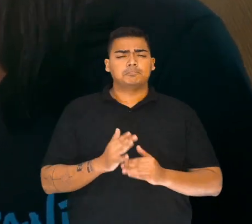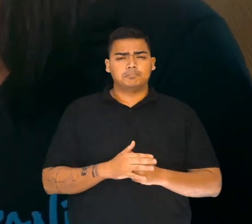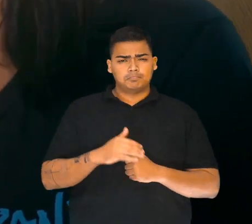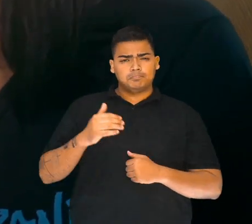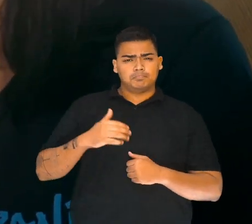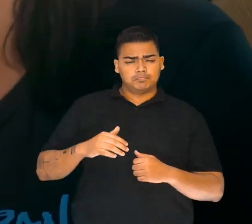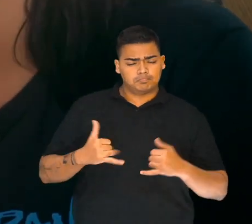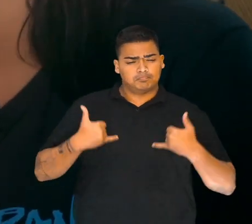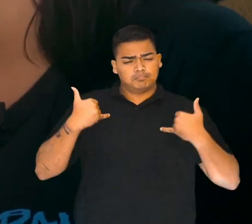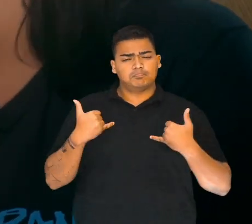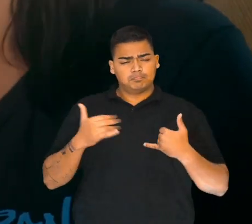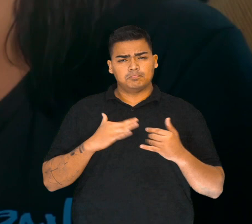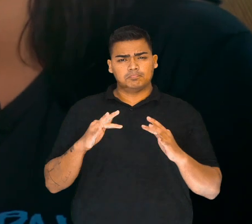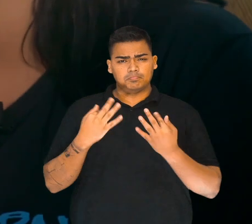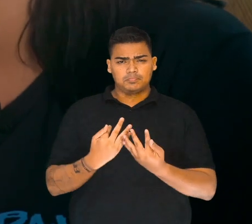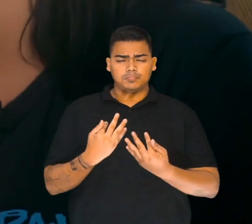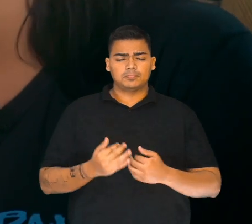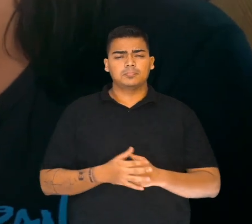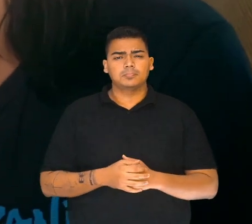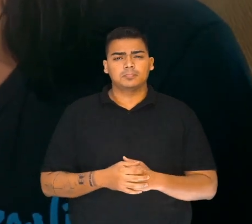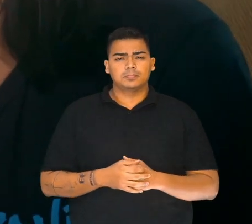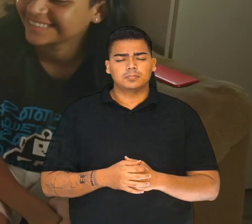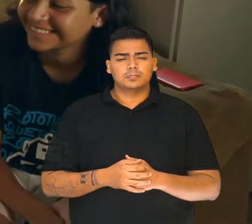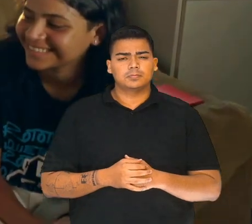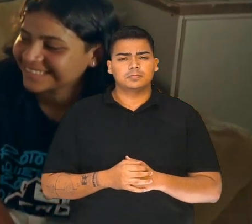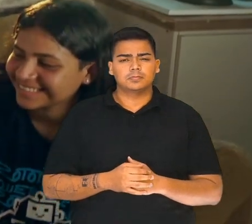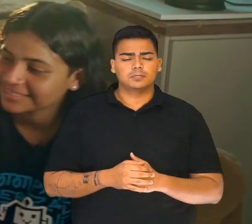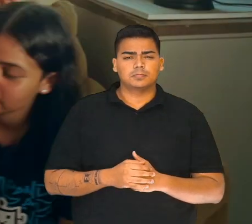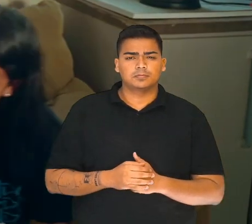de mim, tipo, a minha filha, ela é